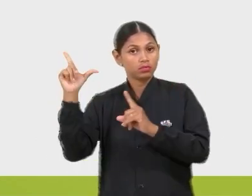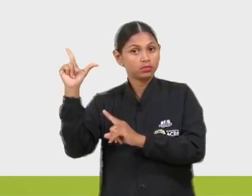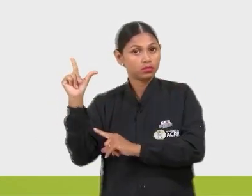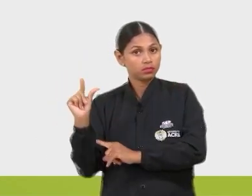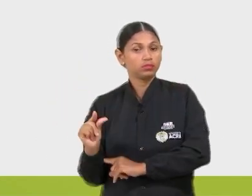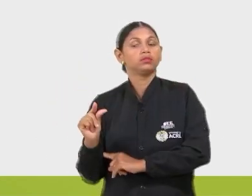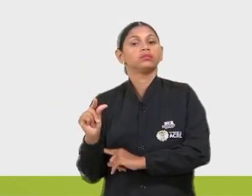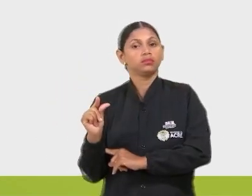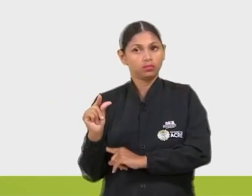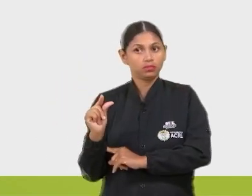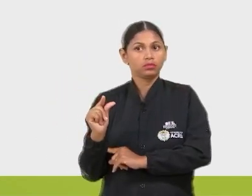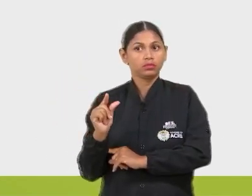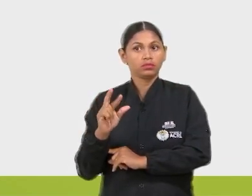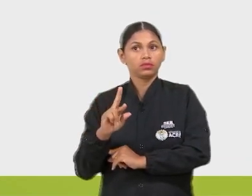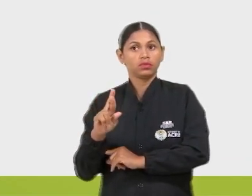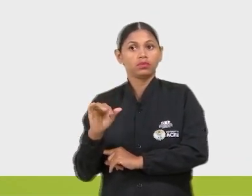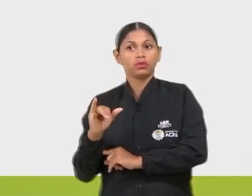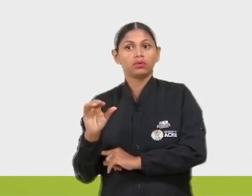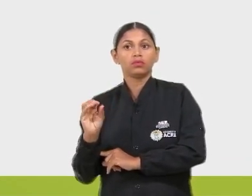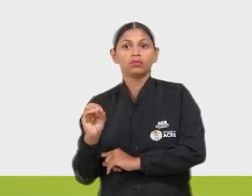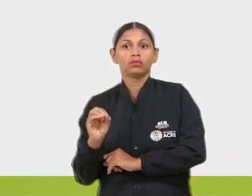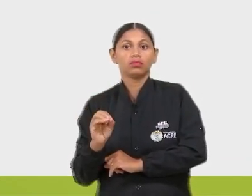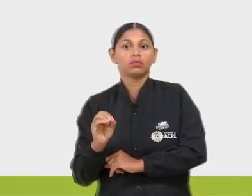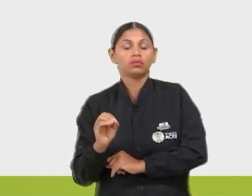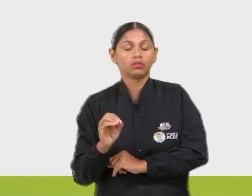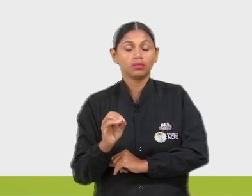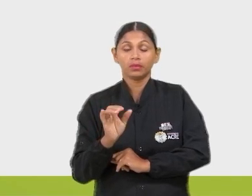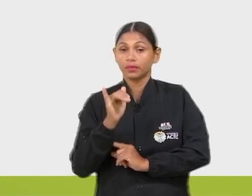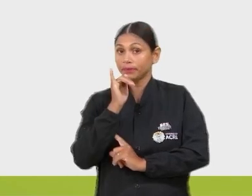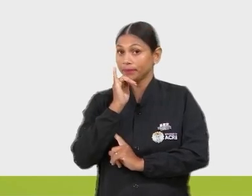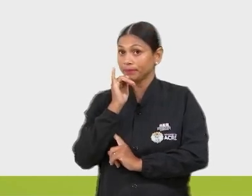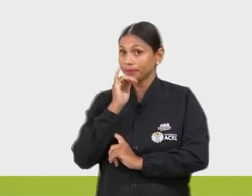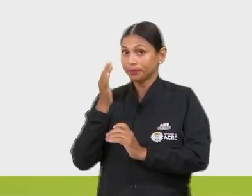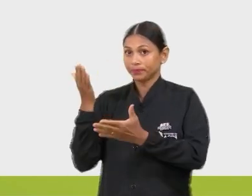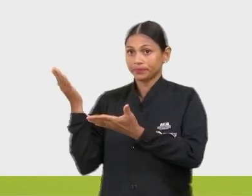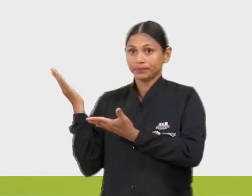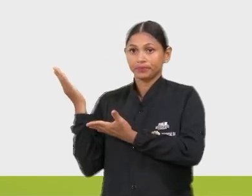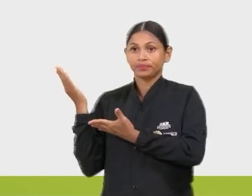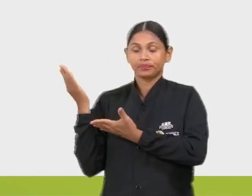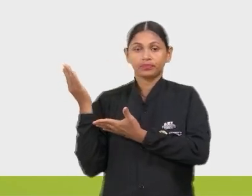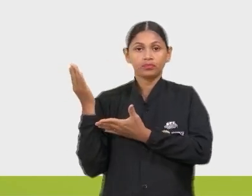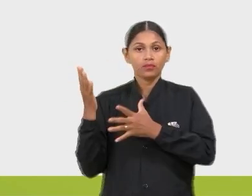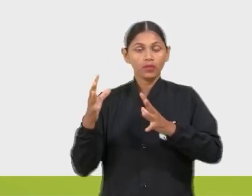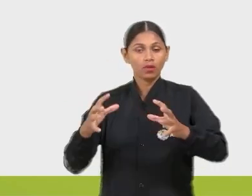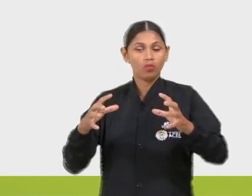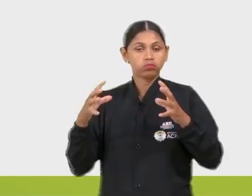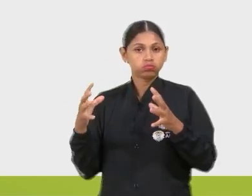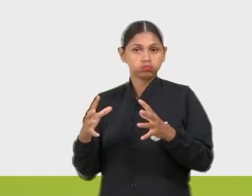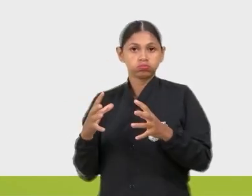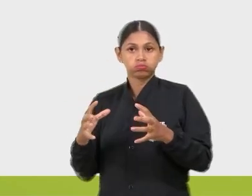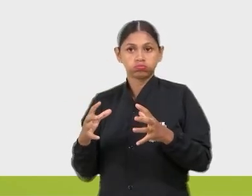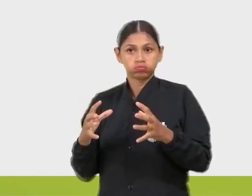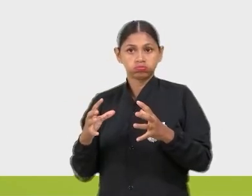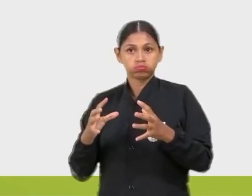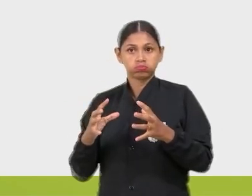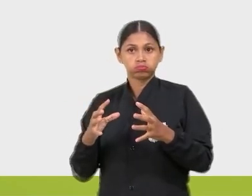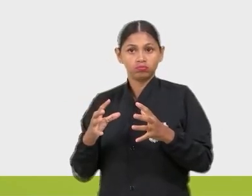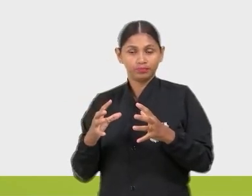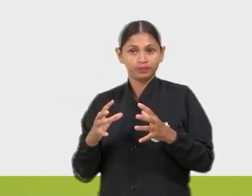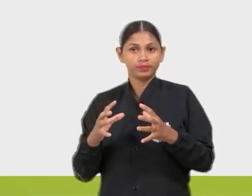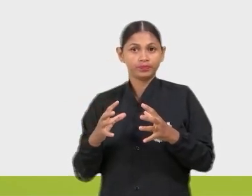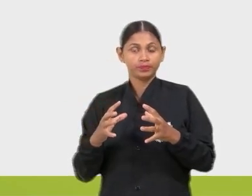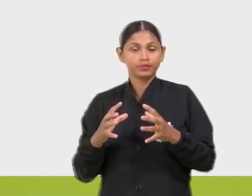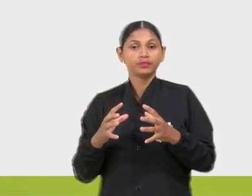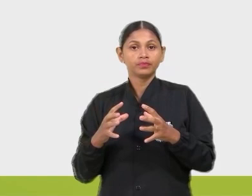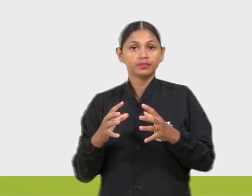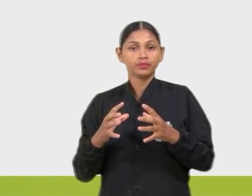verificar isso aqui através de uma imagem, né? Ok? Olha como é que fica aqui, ó. A imagem de uma bola, né? E a fórmula que eu vou trabalhar é 4π ao